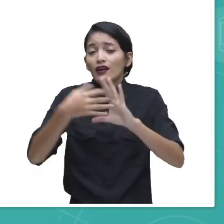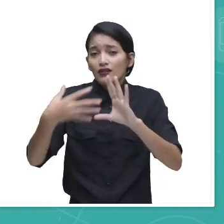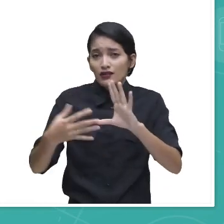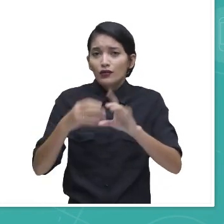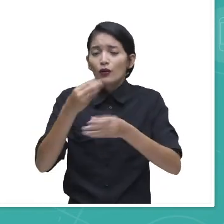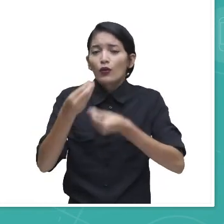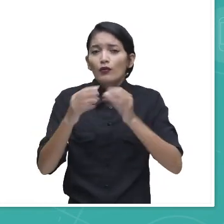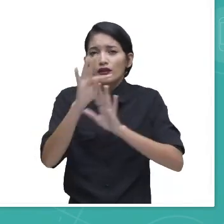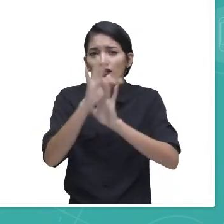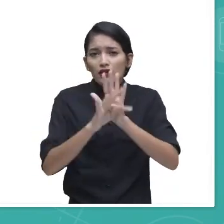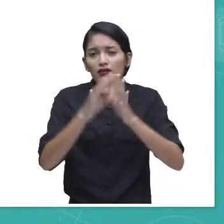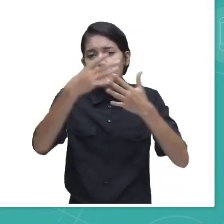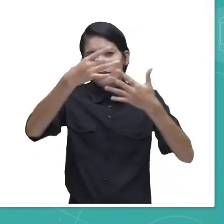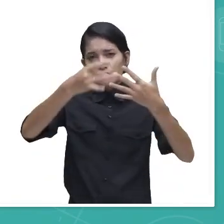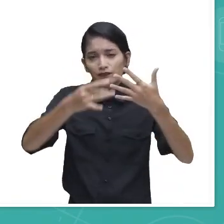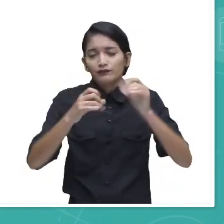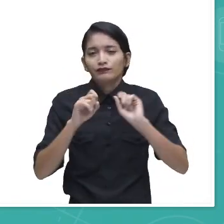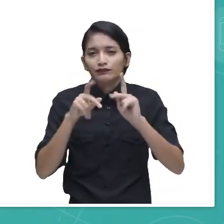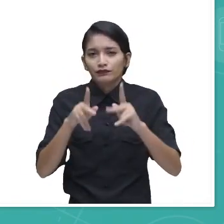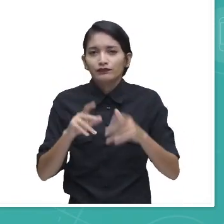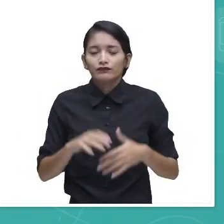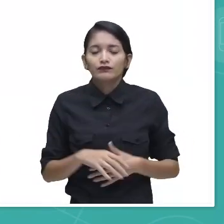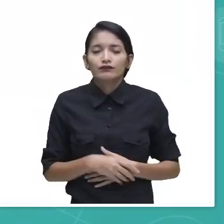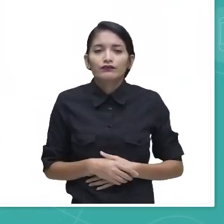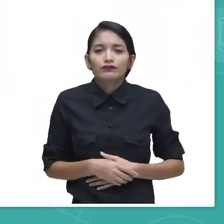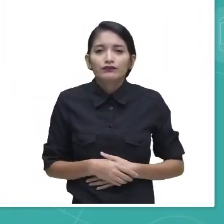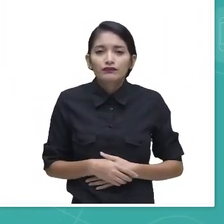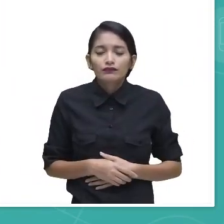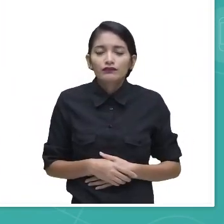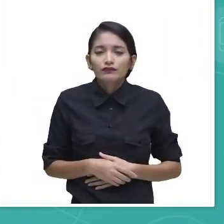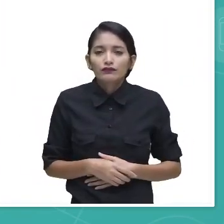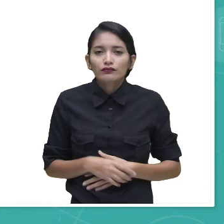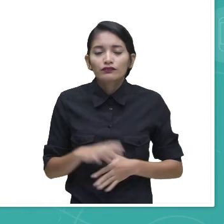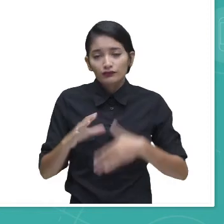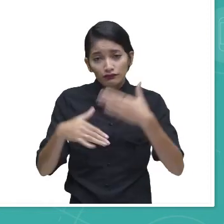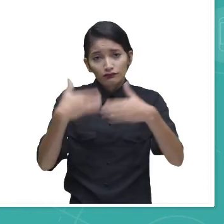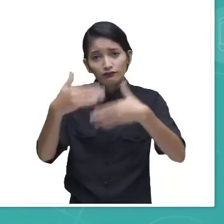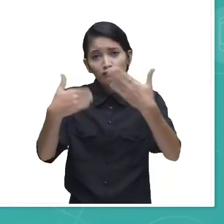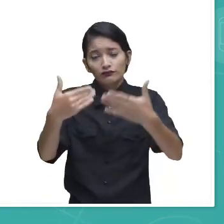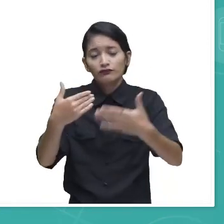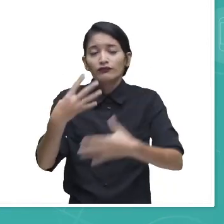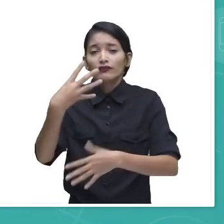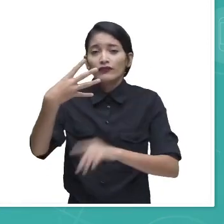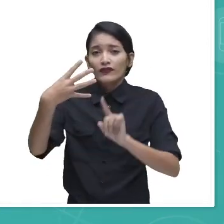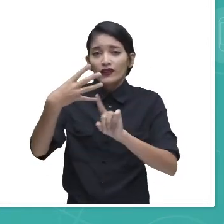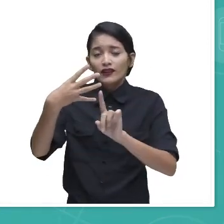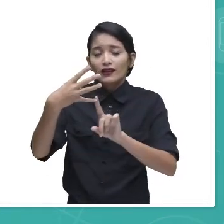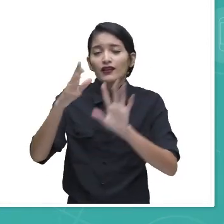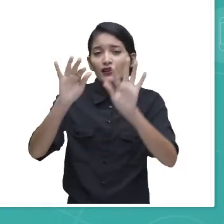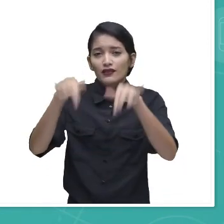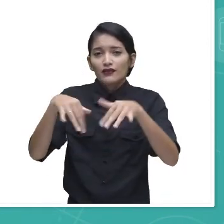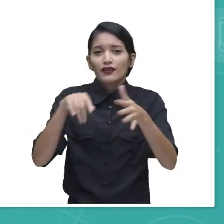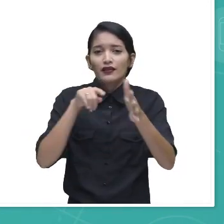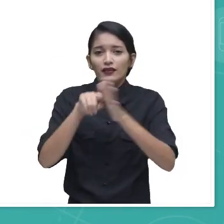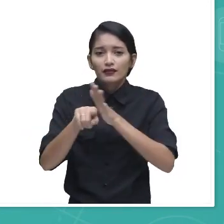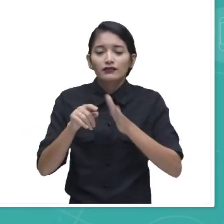texto descritivo, ok? Então, vamos seguir para a nossa quarta e última questão.